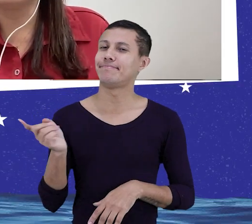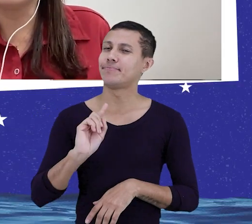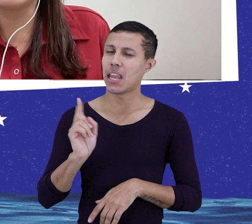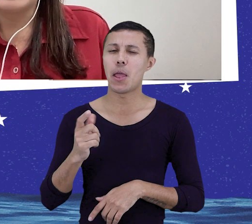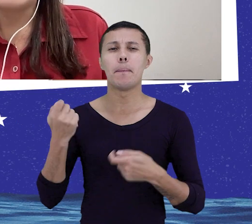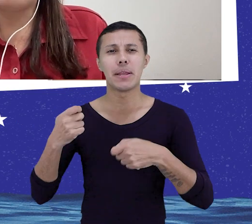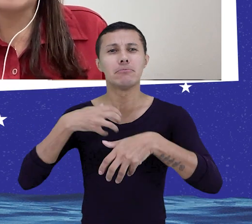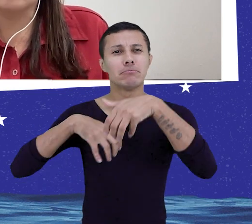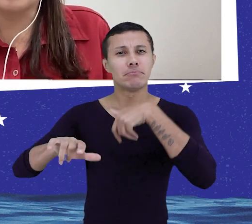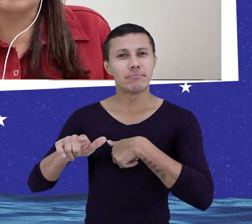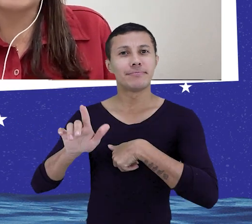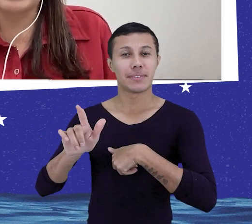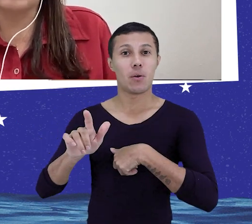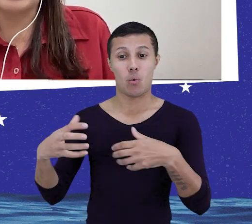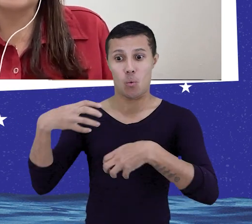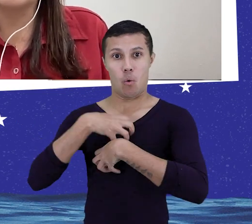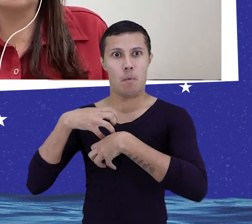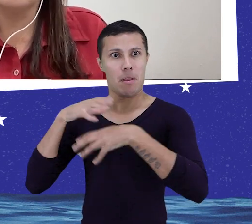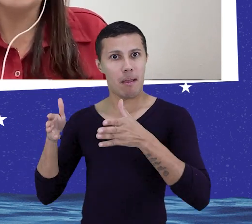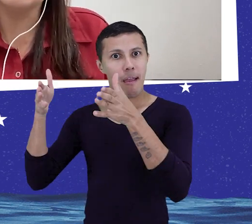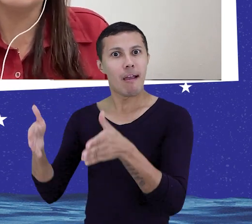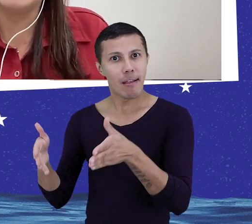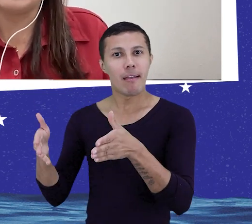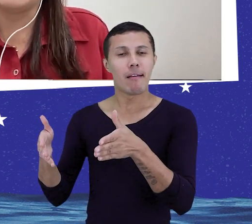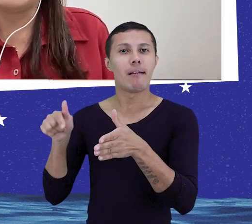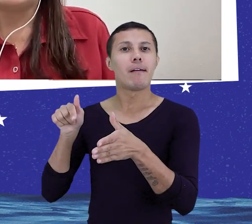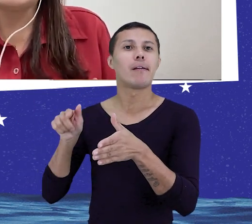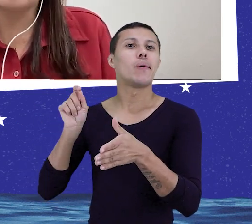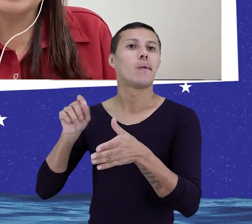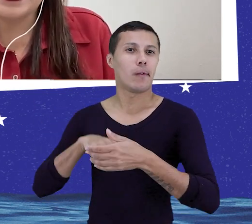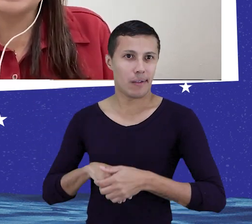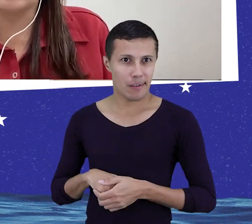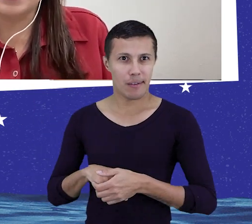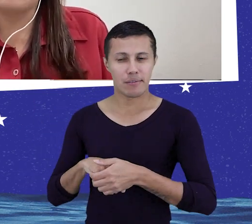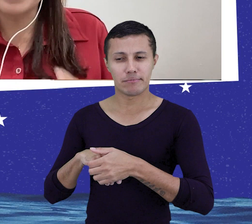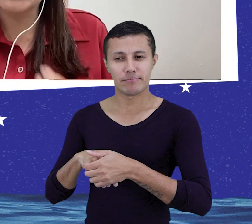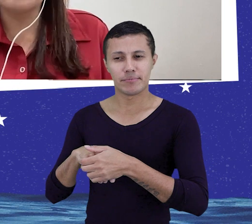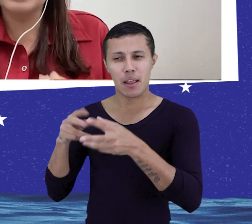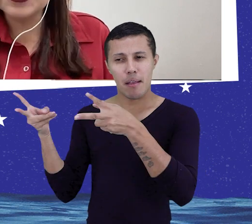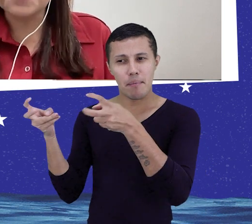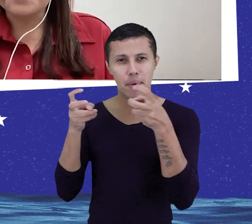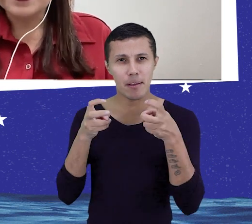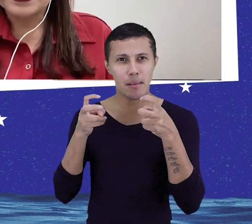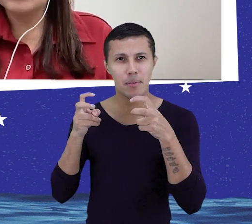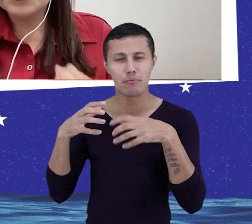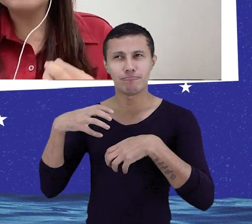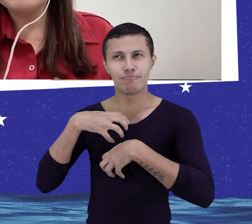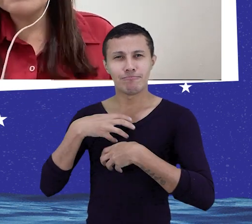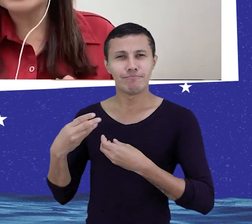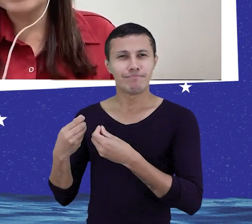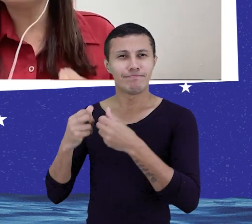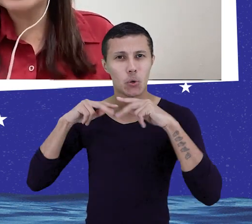ter o lado. Então, assim, essa parte comportamental, ela cuidou muito desse olhar mais humano, que a